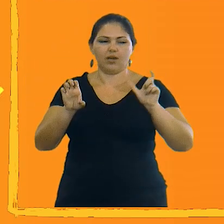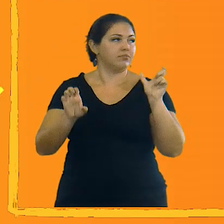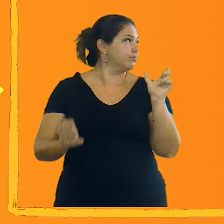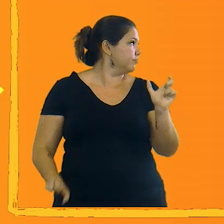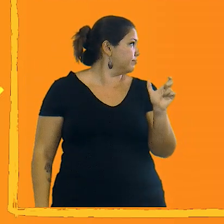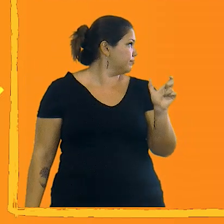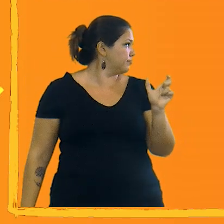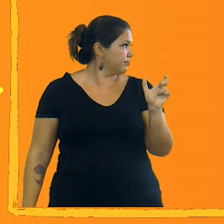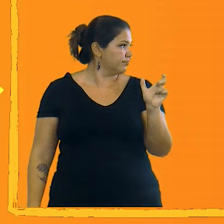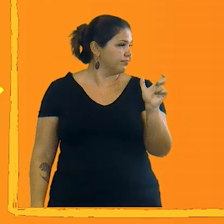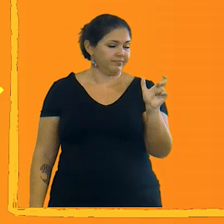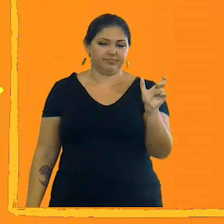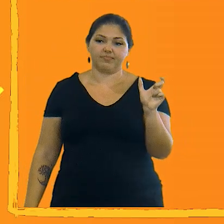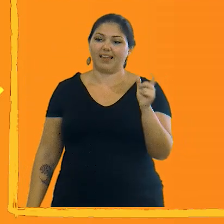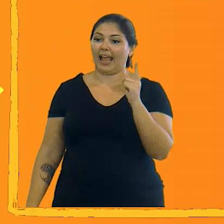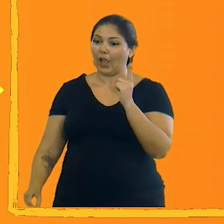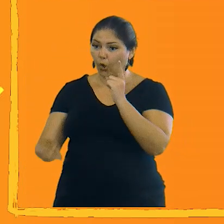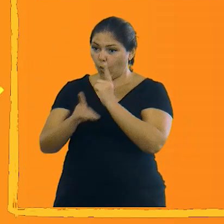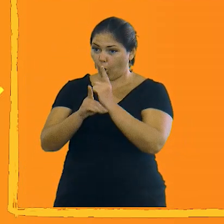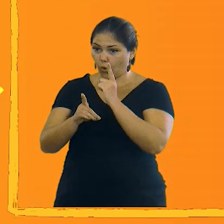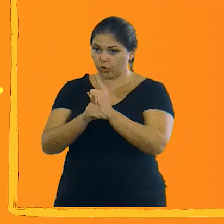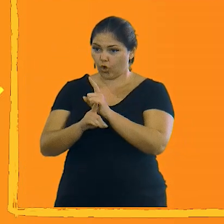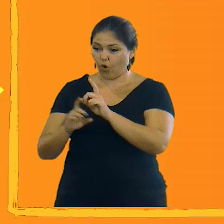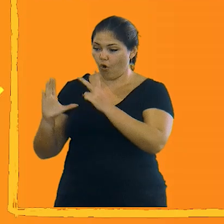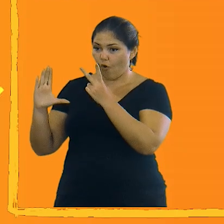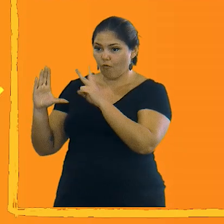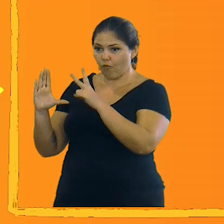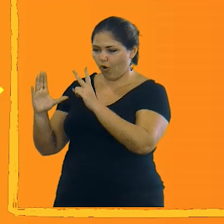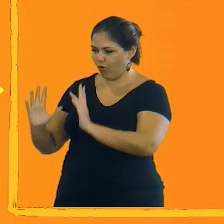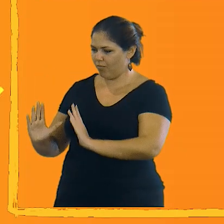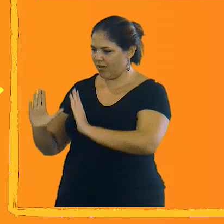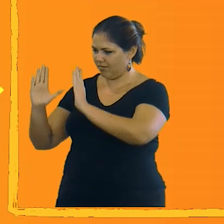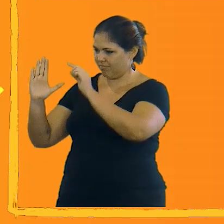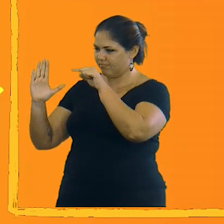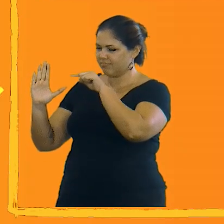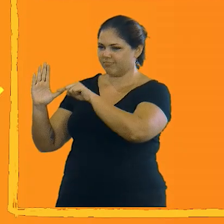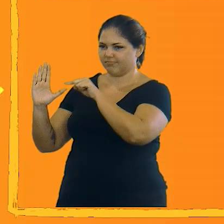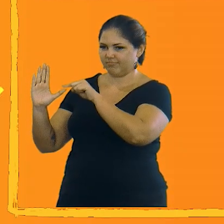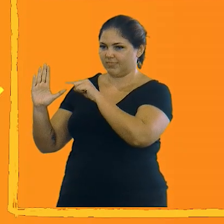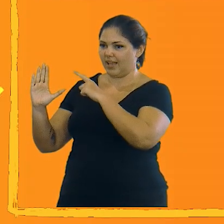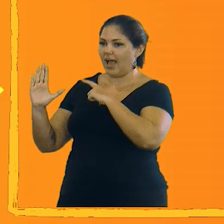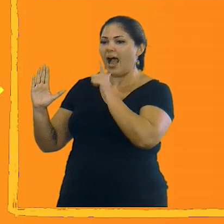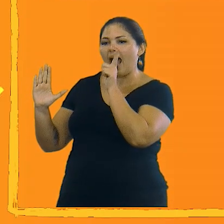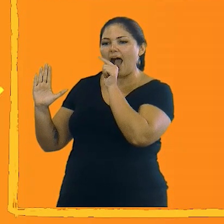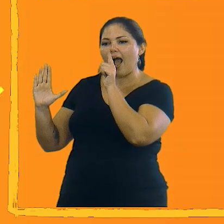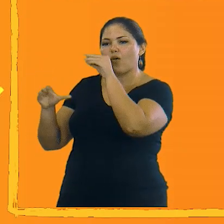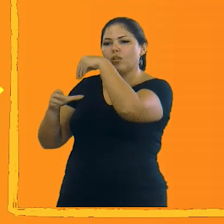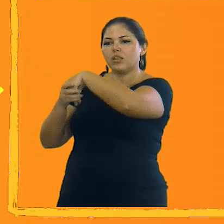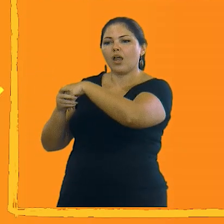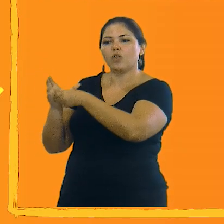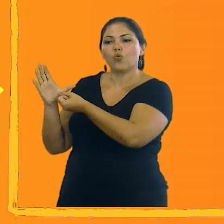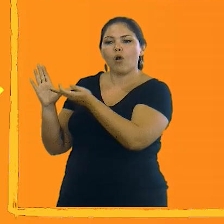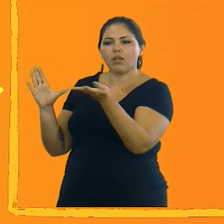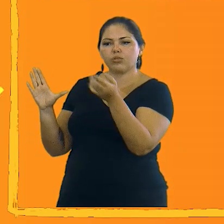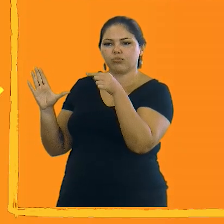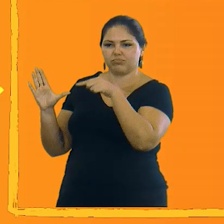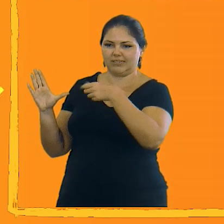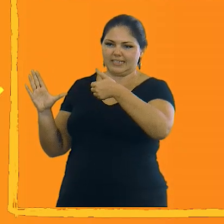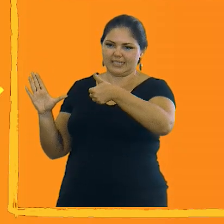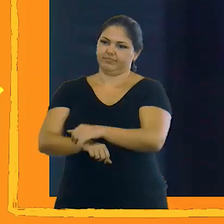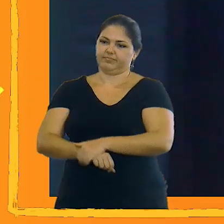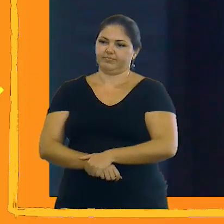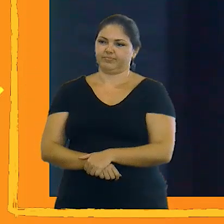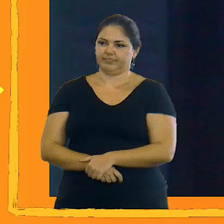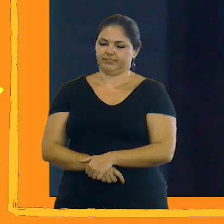cilindro com o volume do cilindro a gente calcula o volume de água 11500